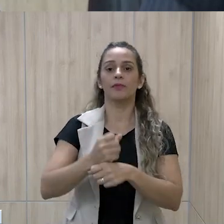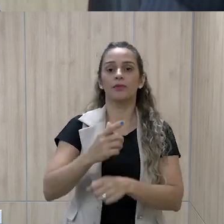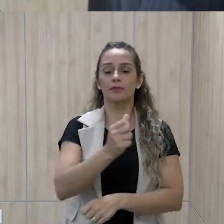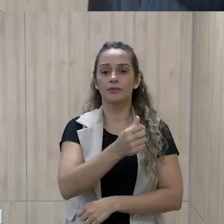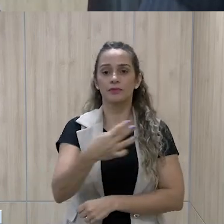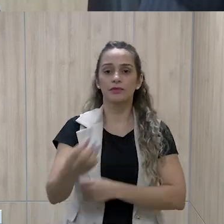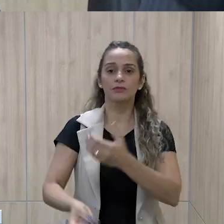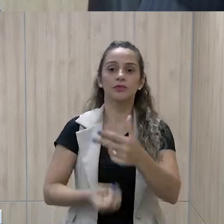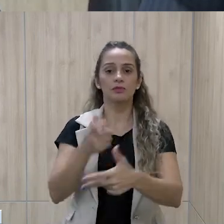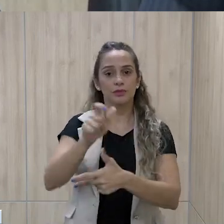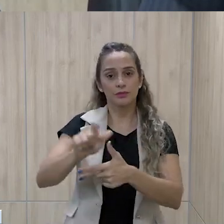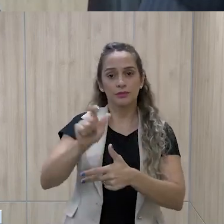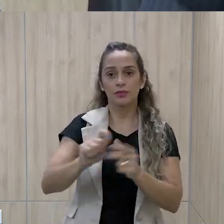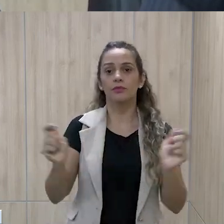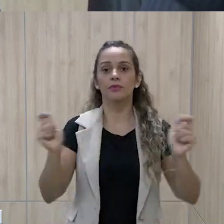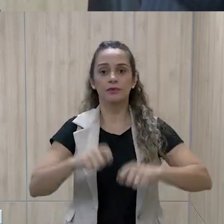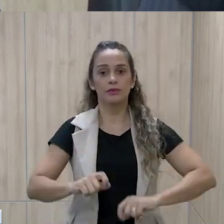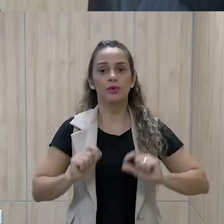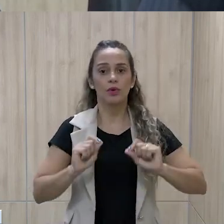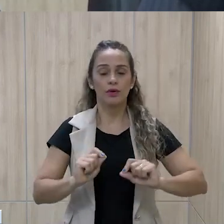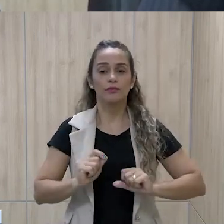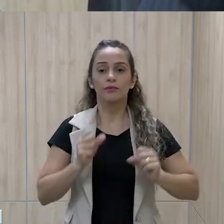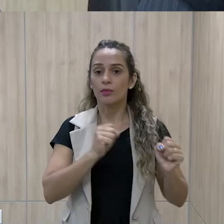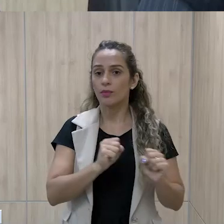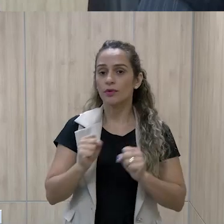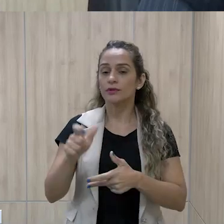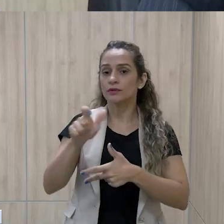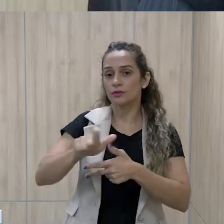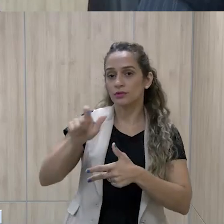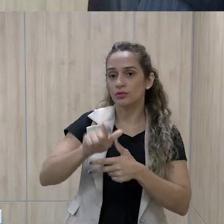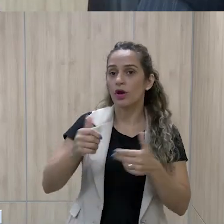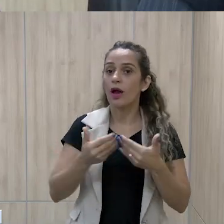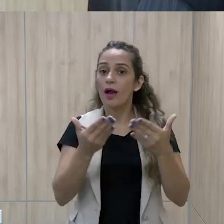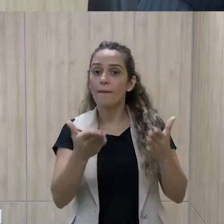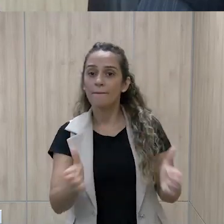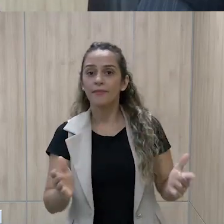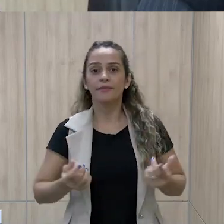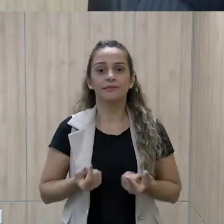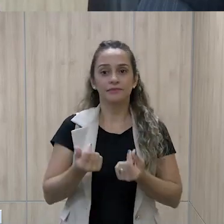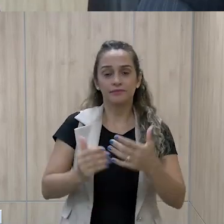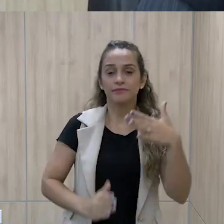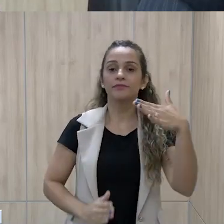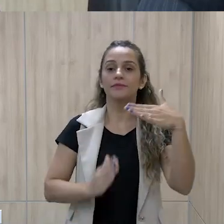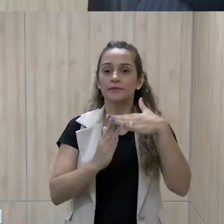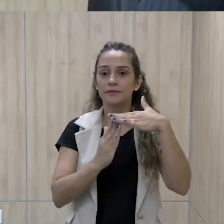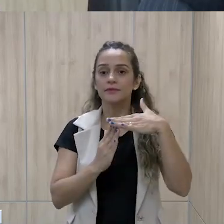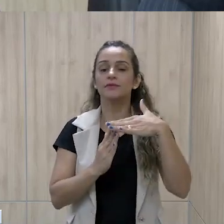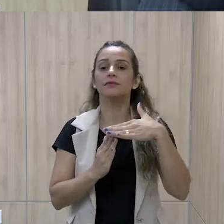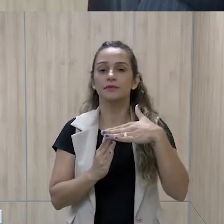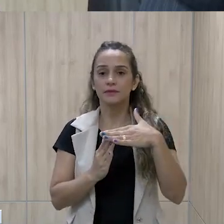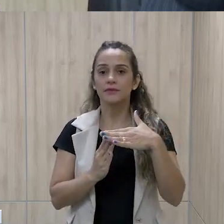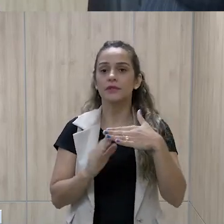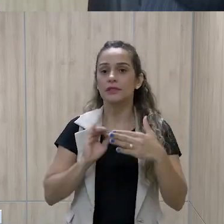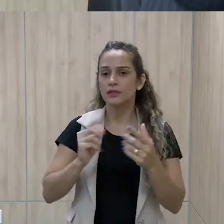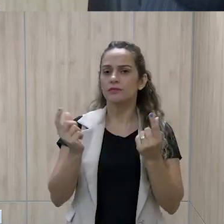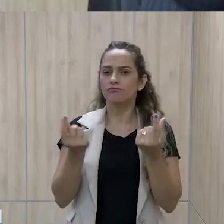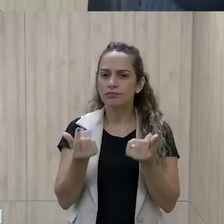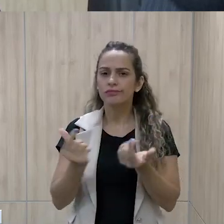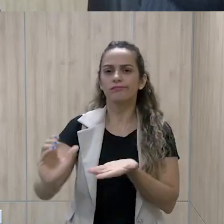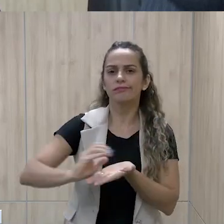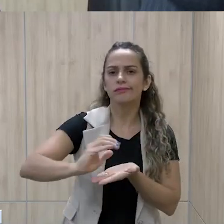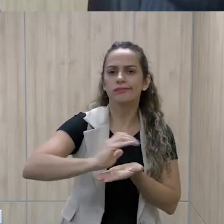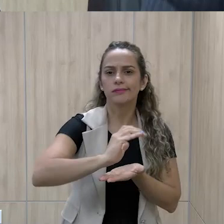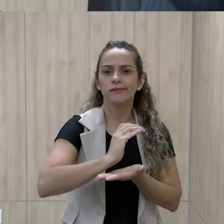de 2023 de autoria do Poder Executivo que autoriza o poder executivo Abrir crédito adicional suplementar